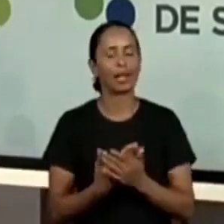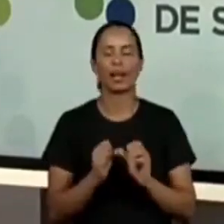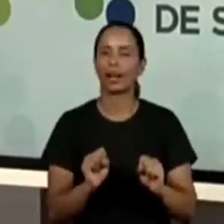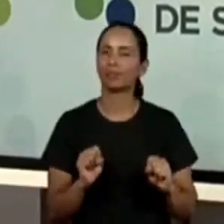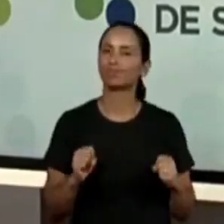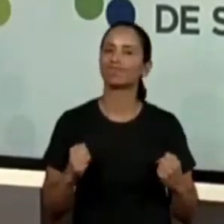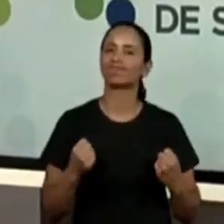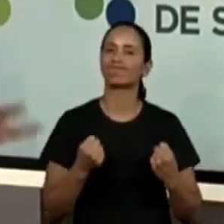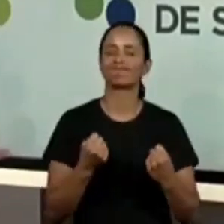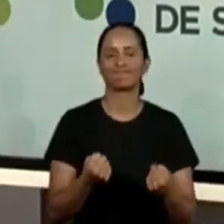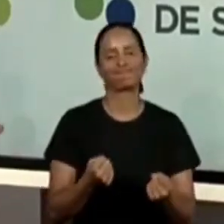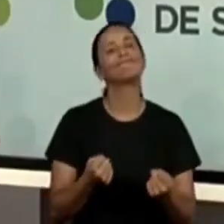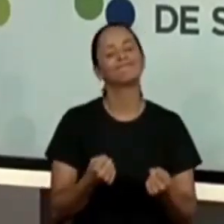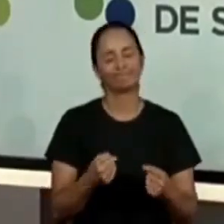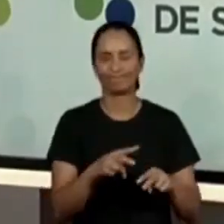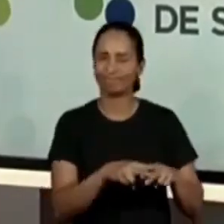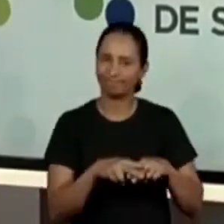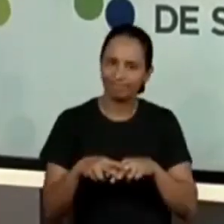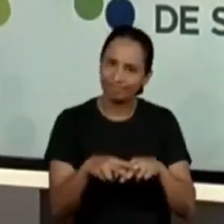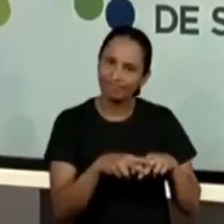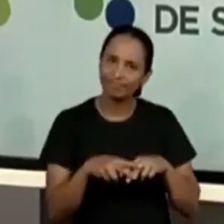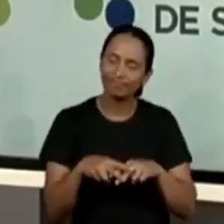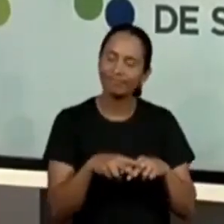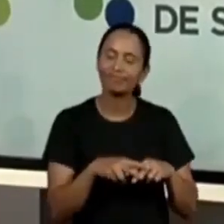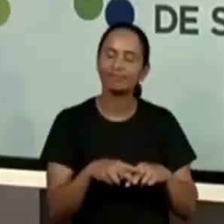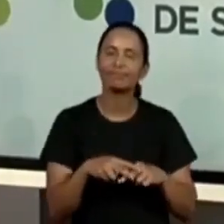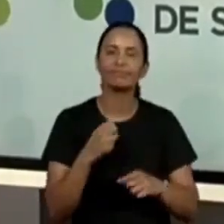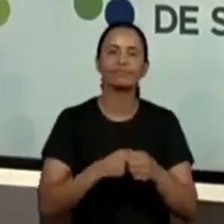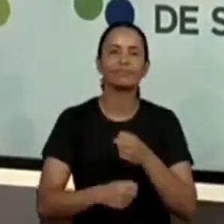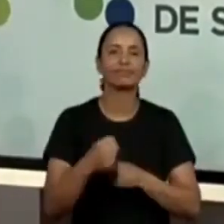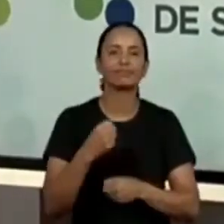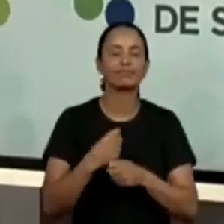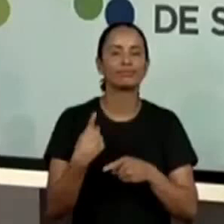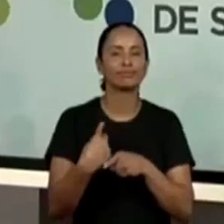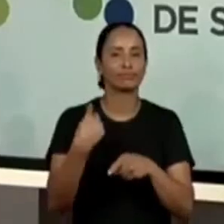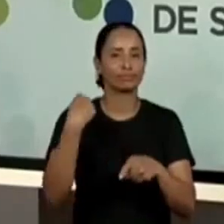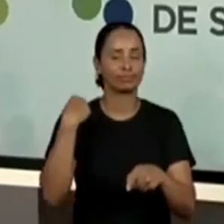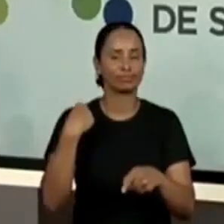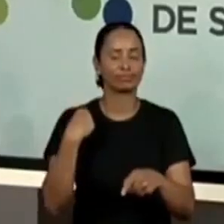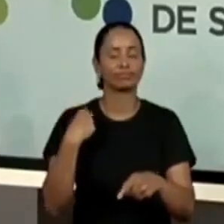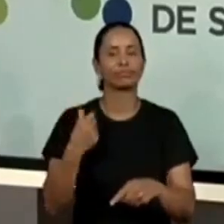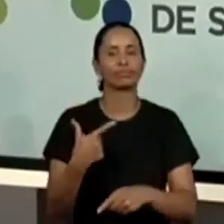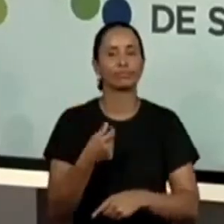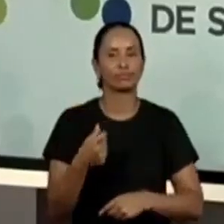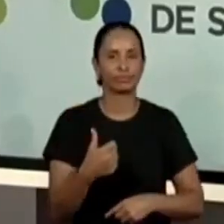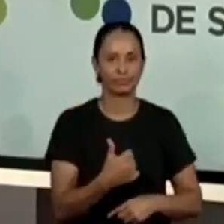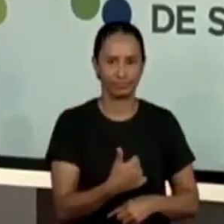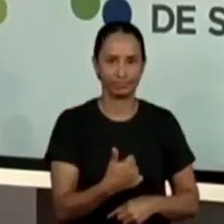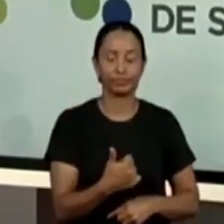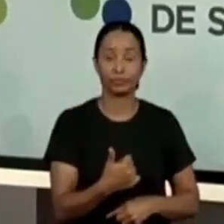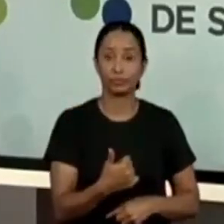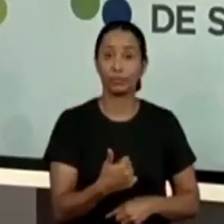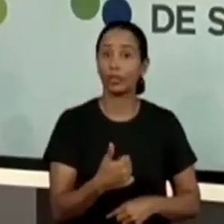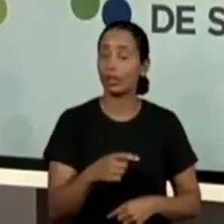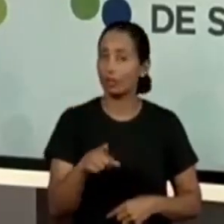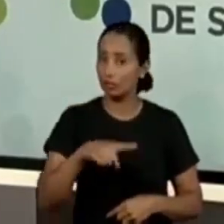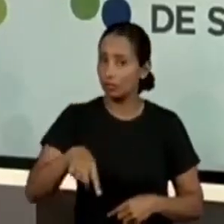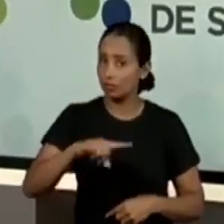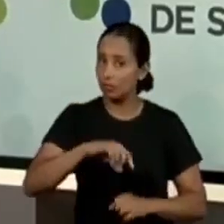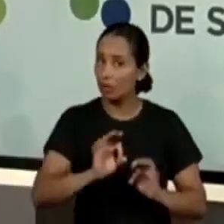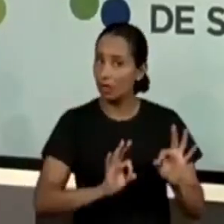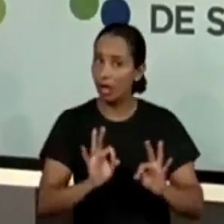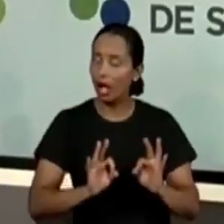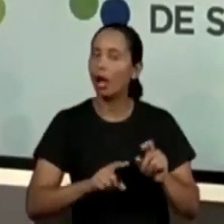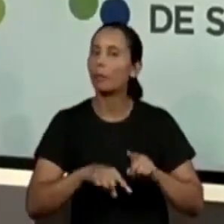ver algumas coisas que foram trabalhadas em 2021. Então, se você perdeu, se você viu alguma coisa, deixa separado aí lápis, caneta e